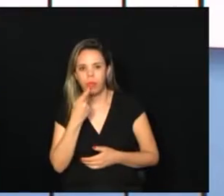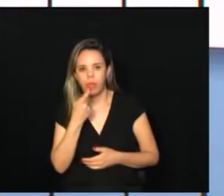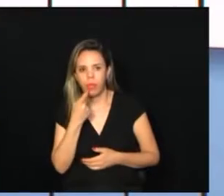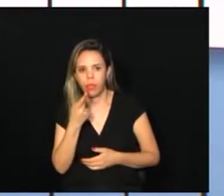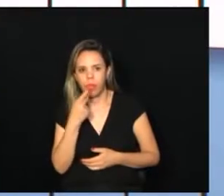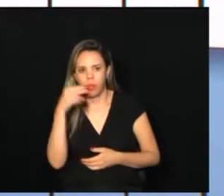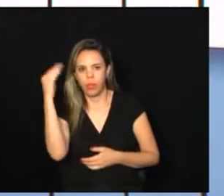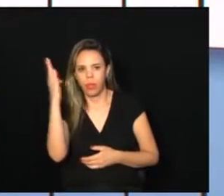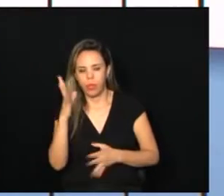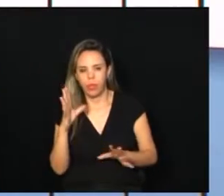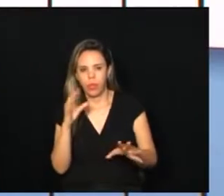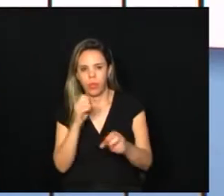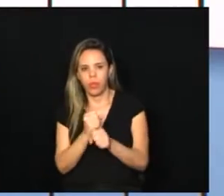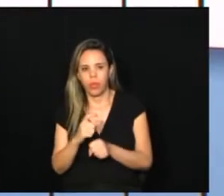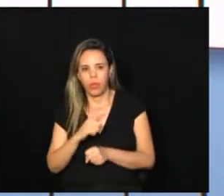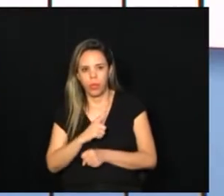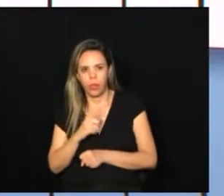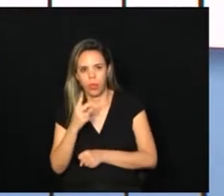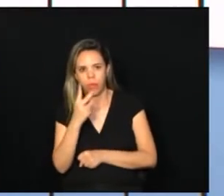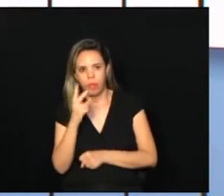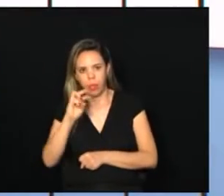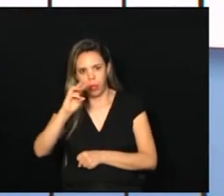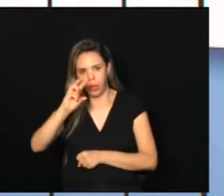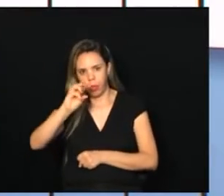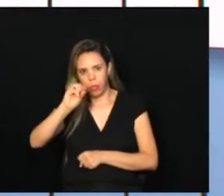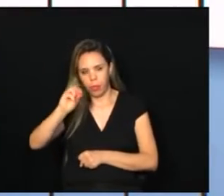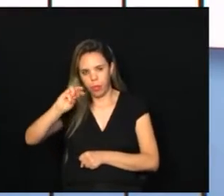em Brasil, a gente tem